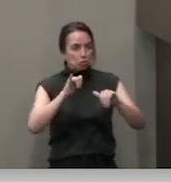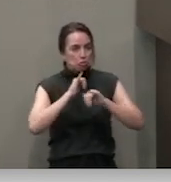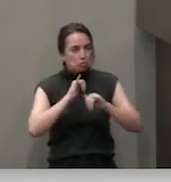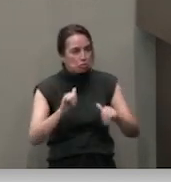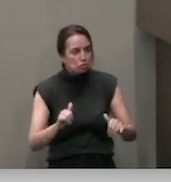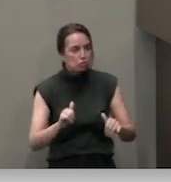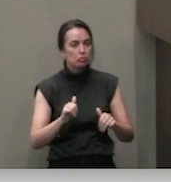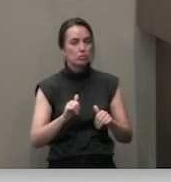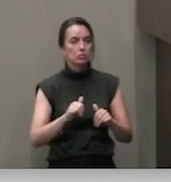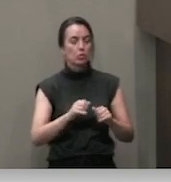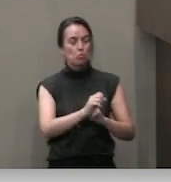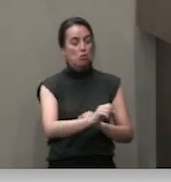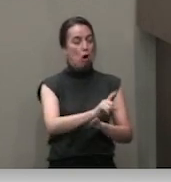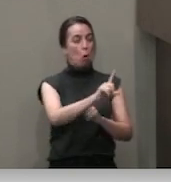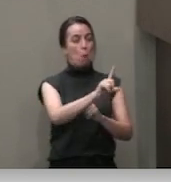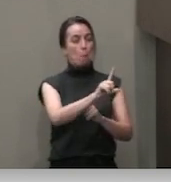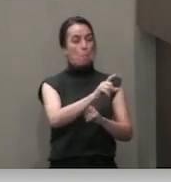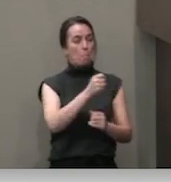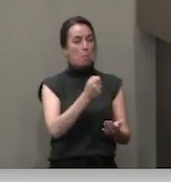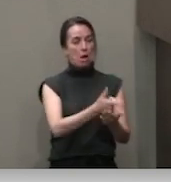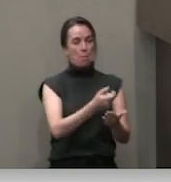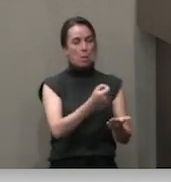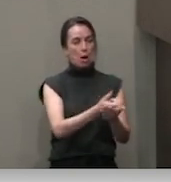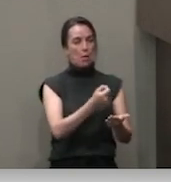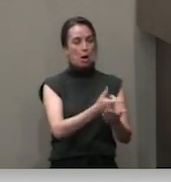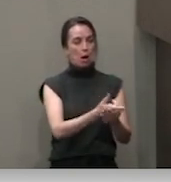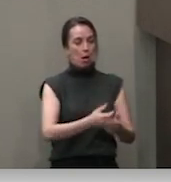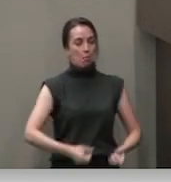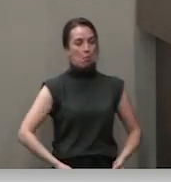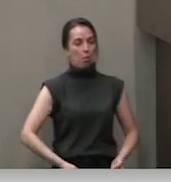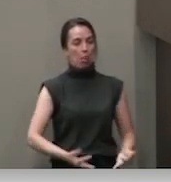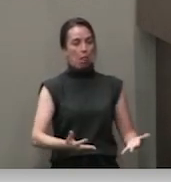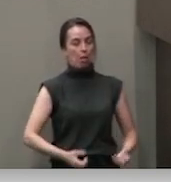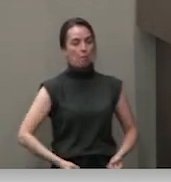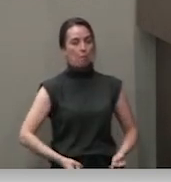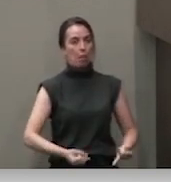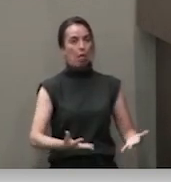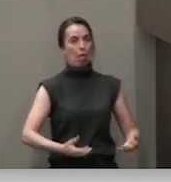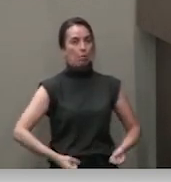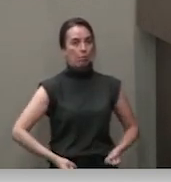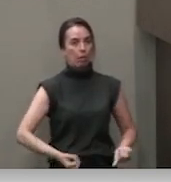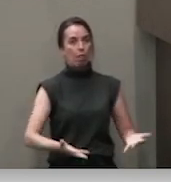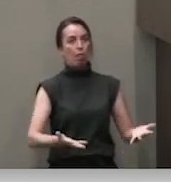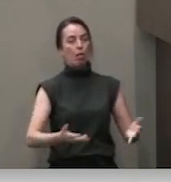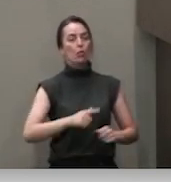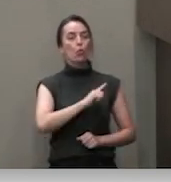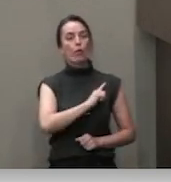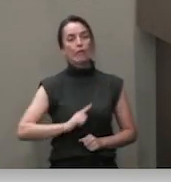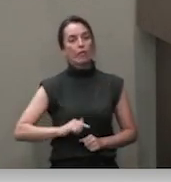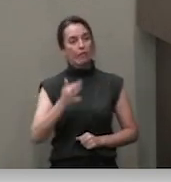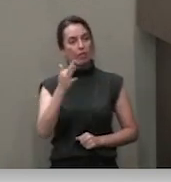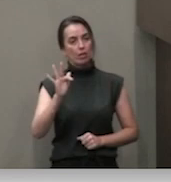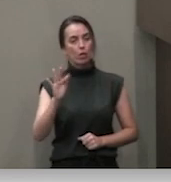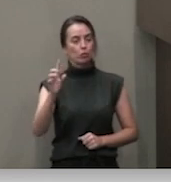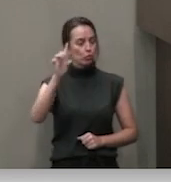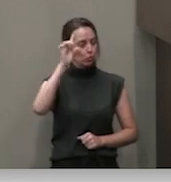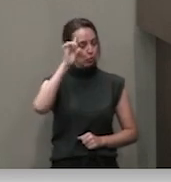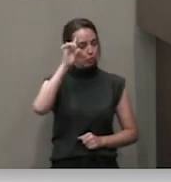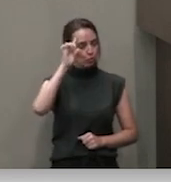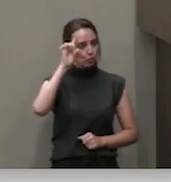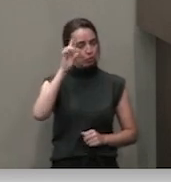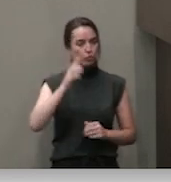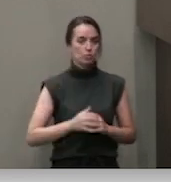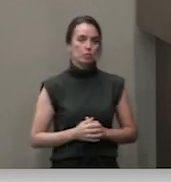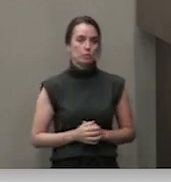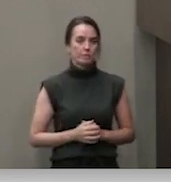um o super super gasto do governo federal todos os dias